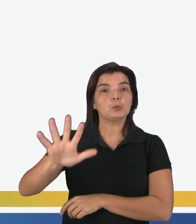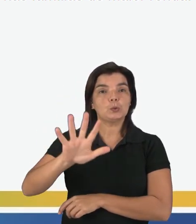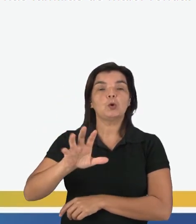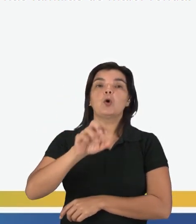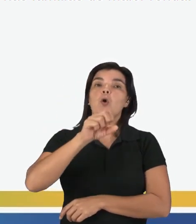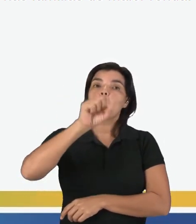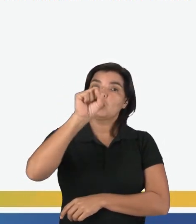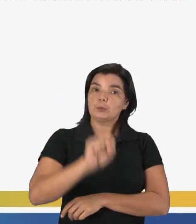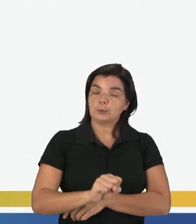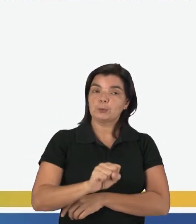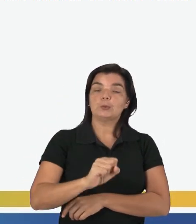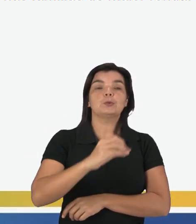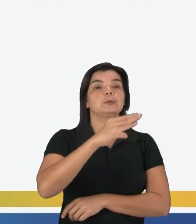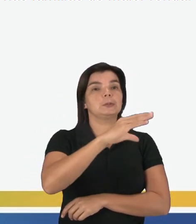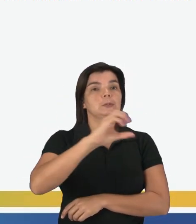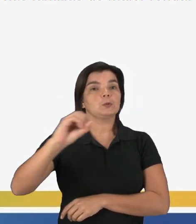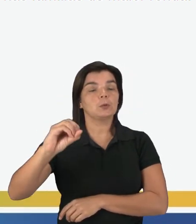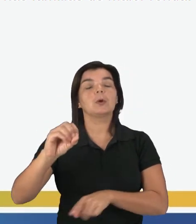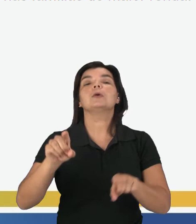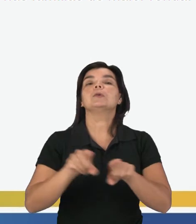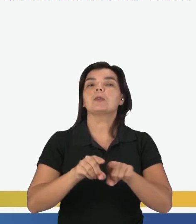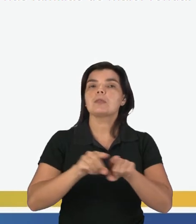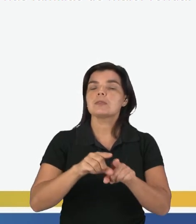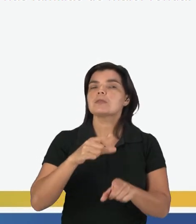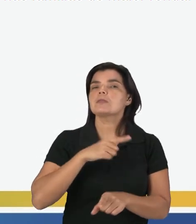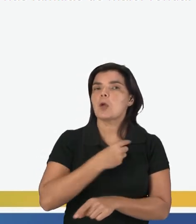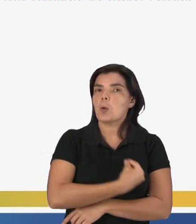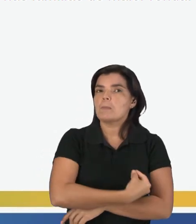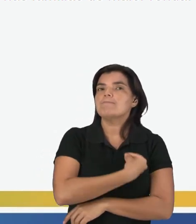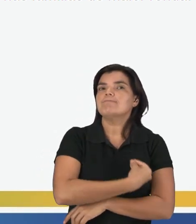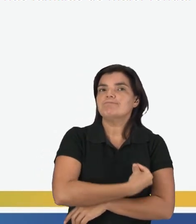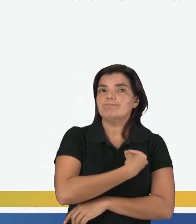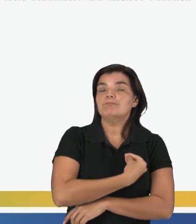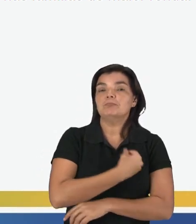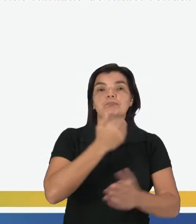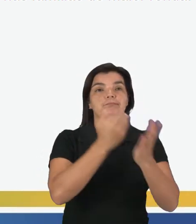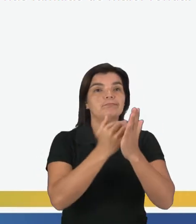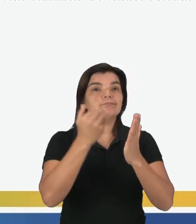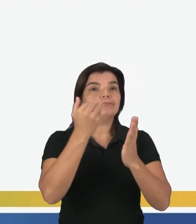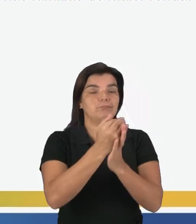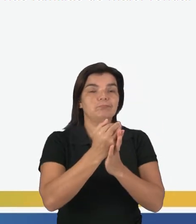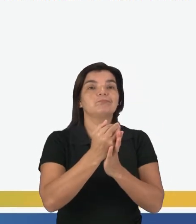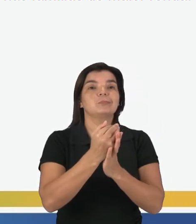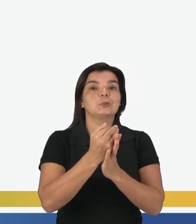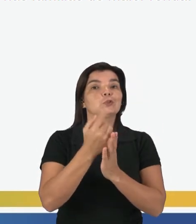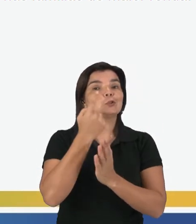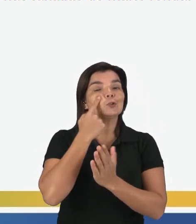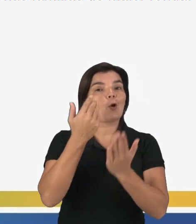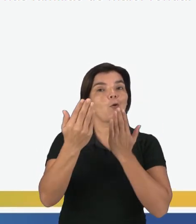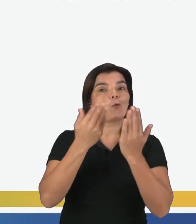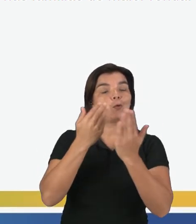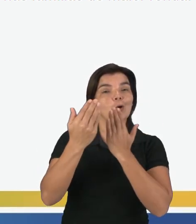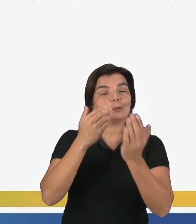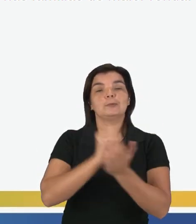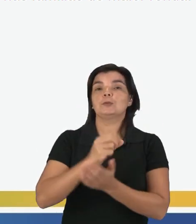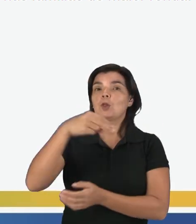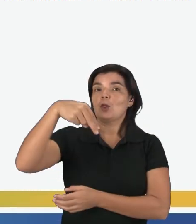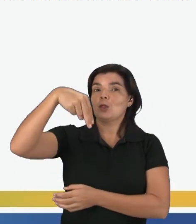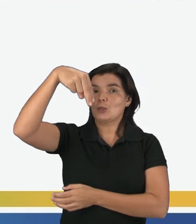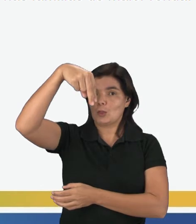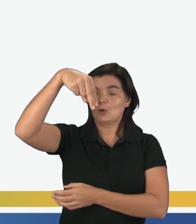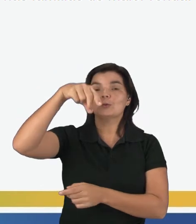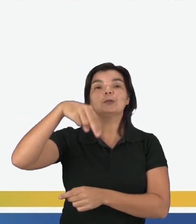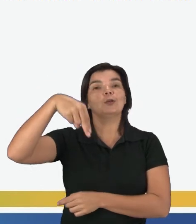Sul e Centro-Oeste, elas têm uma expectativa de vida maior se considerado com a região